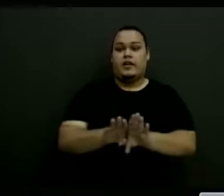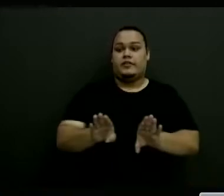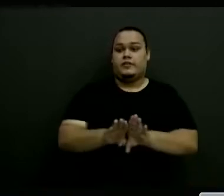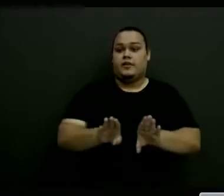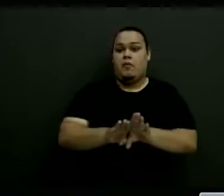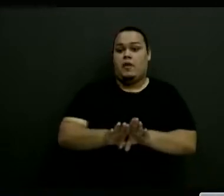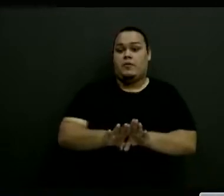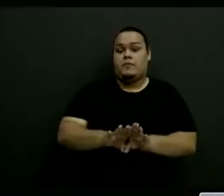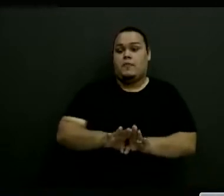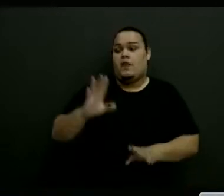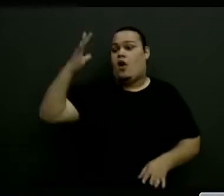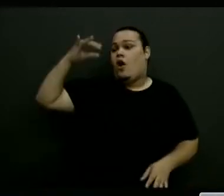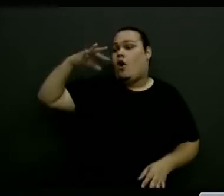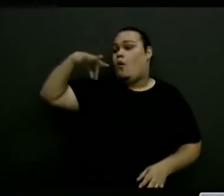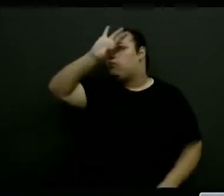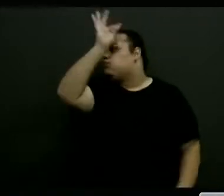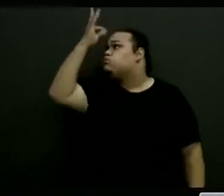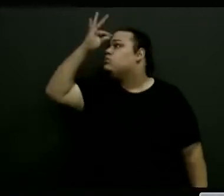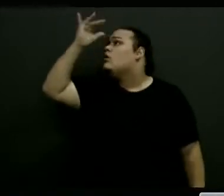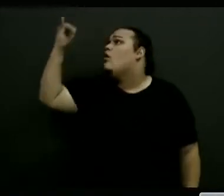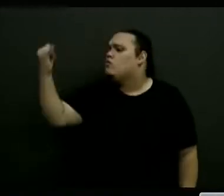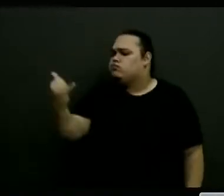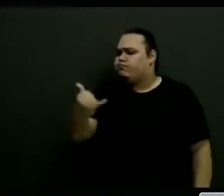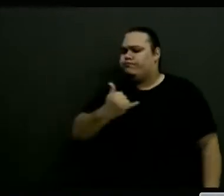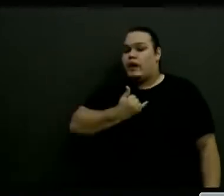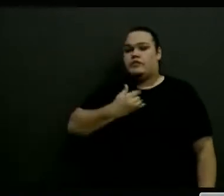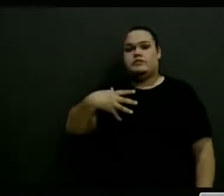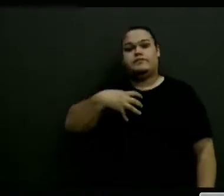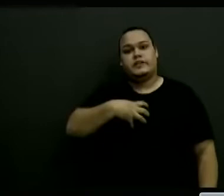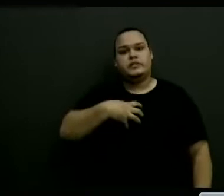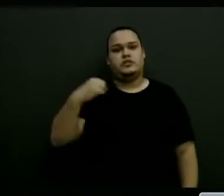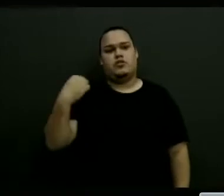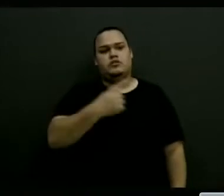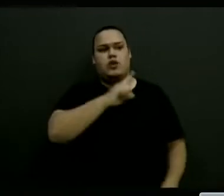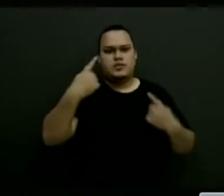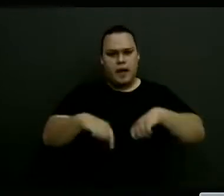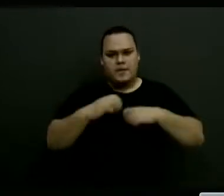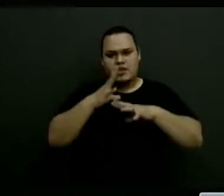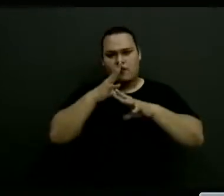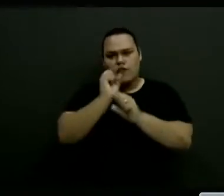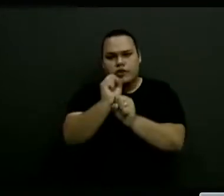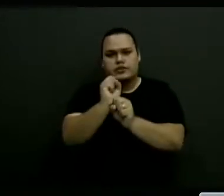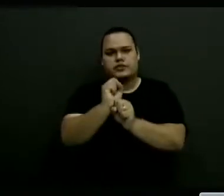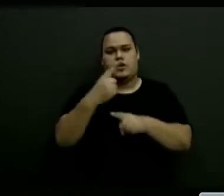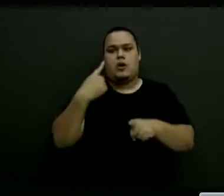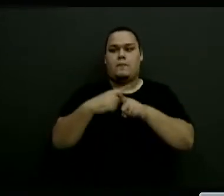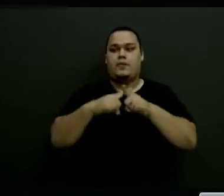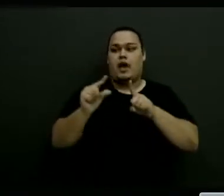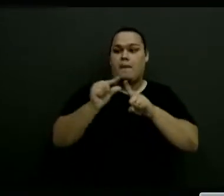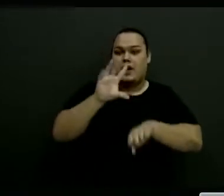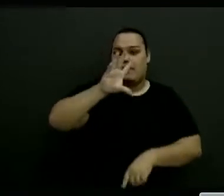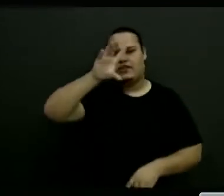Santo, que vemos na palavra que Jesus ensina, predica e que faz